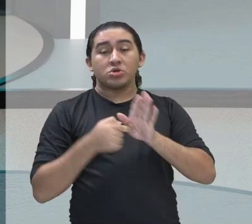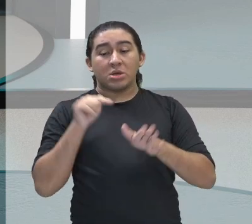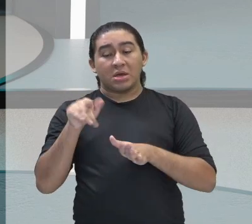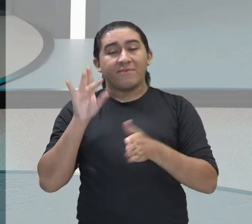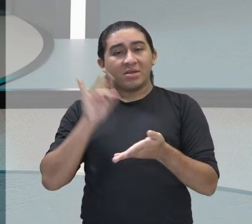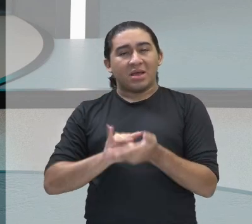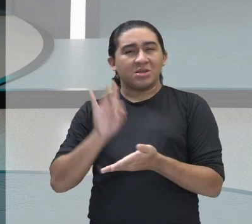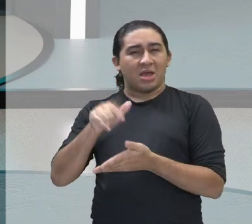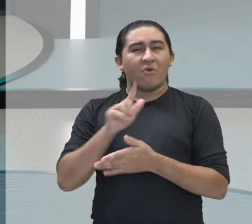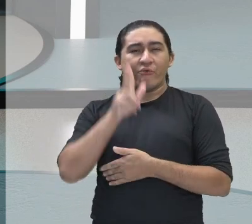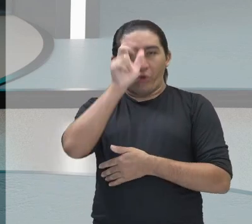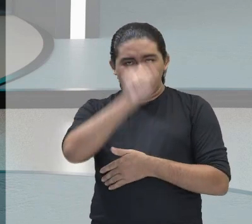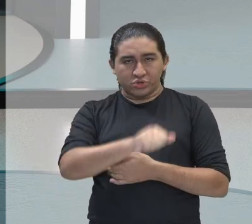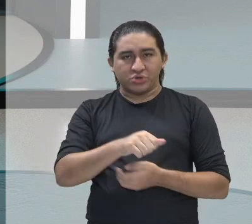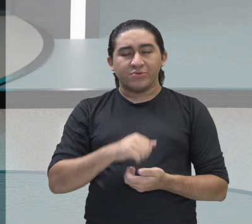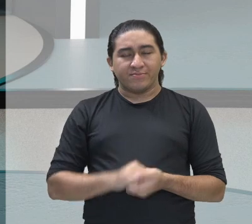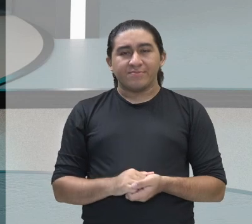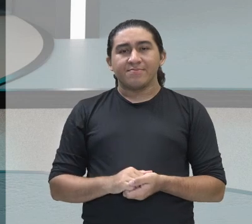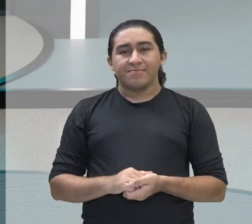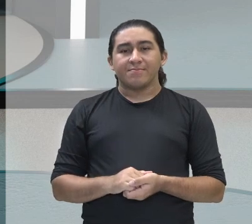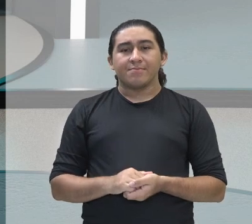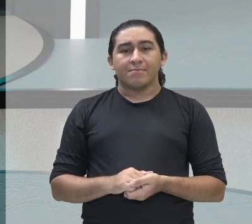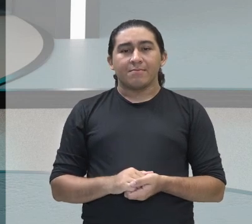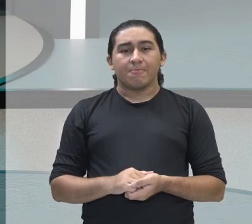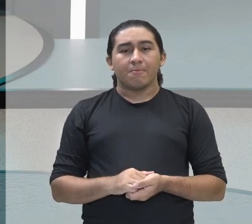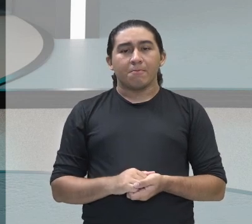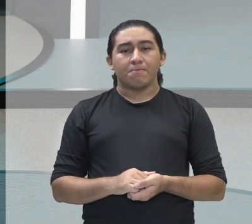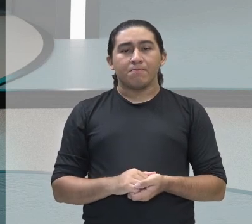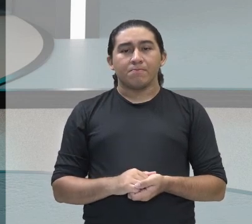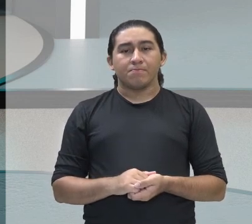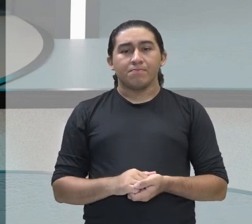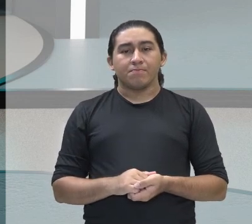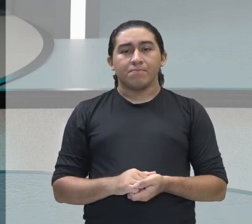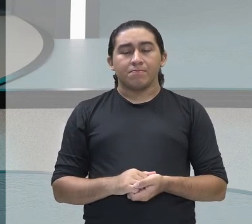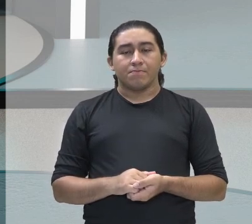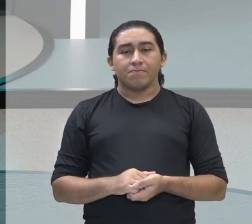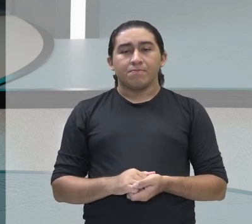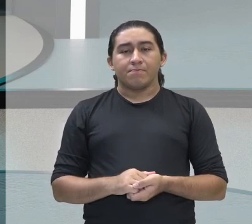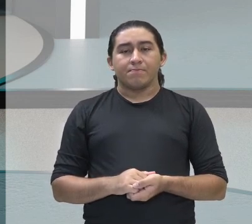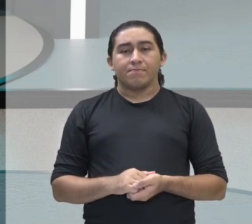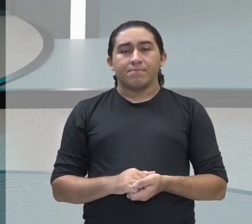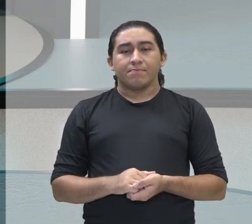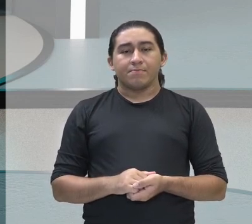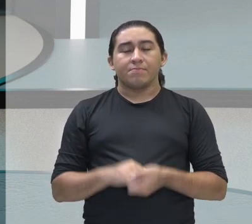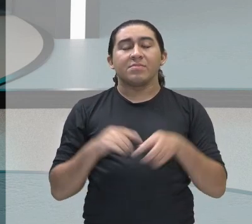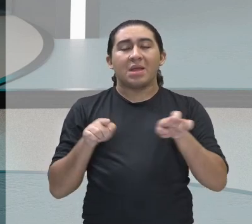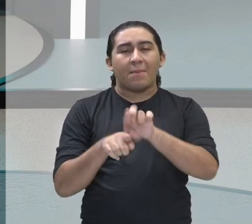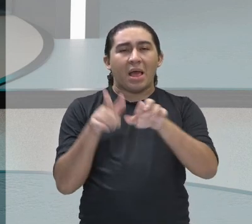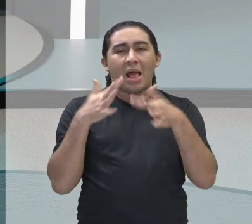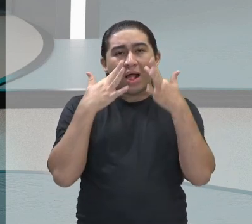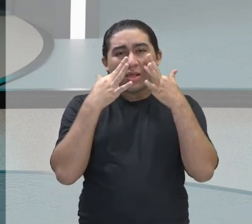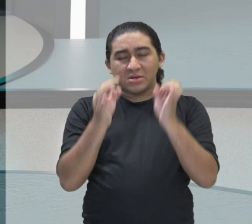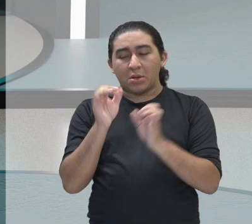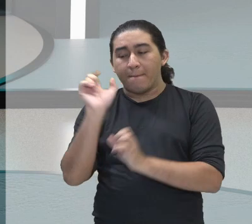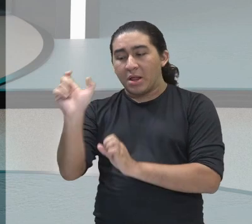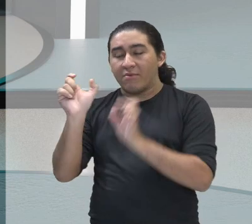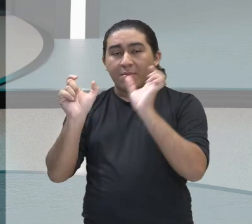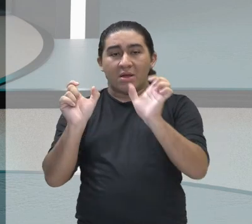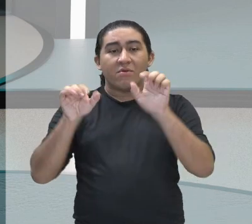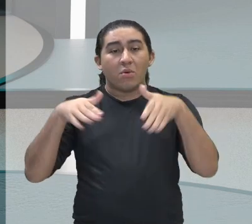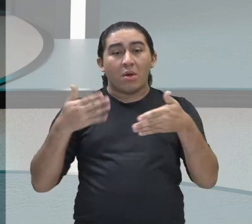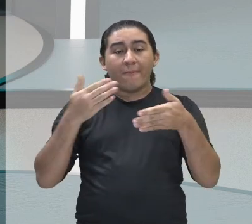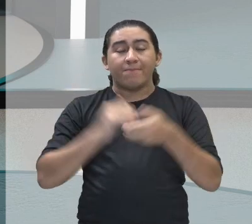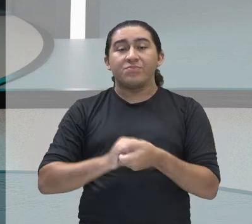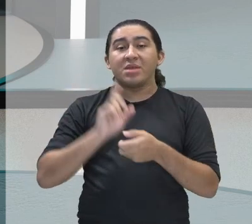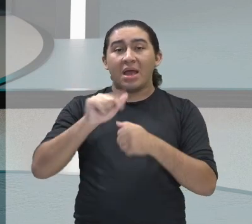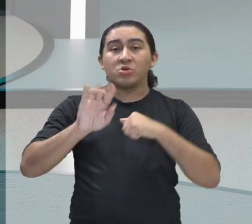mais poderoso, né? Ele demonstrando isso, tá bom? Chama atenção para as duas palavrinhas em destaque, que são o